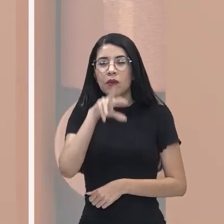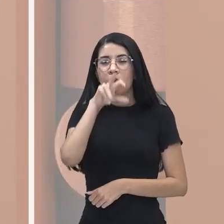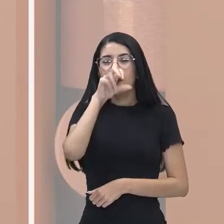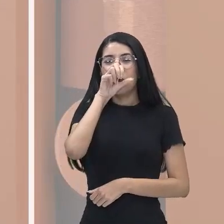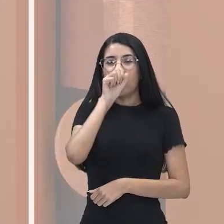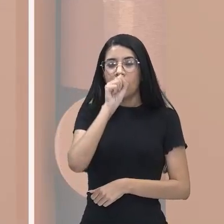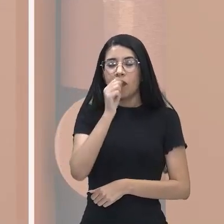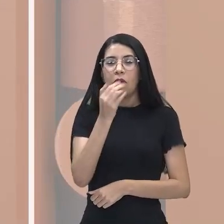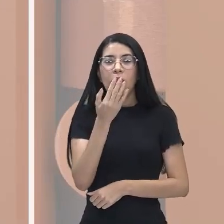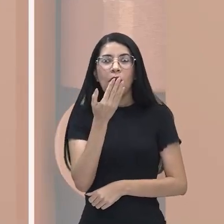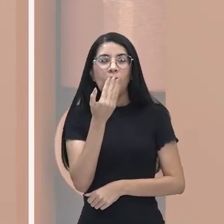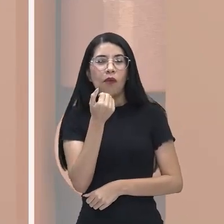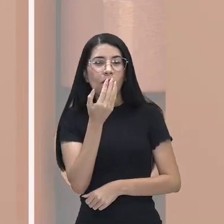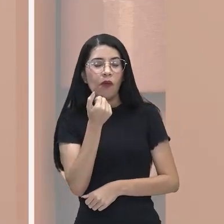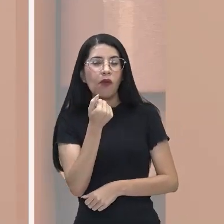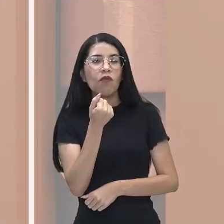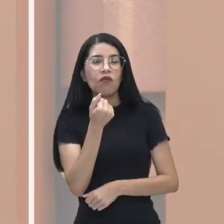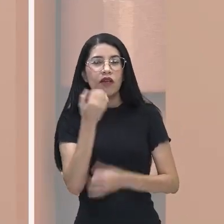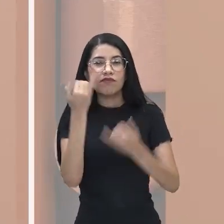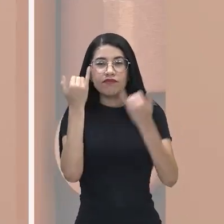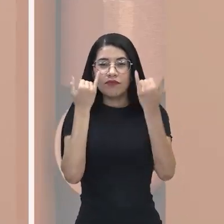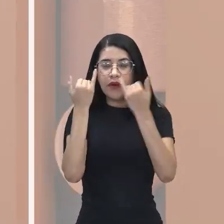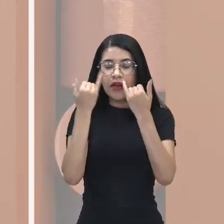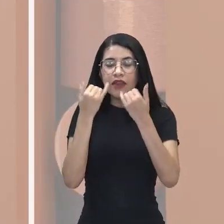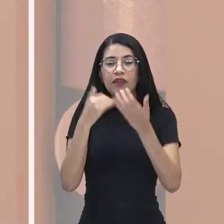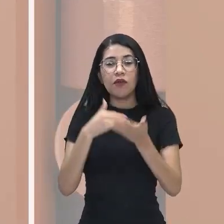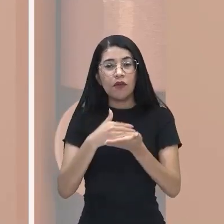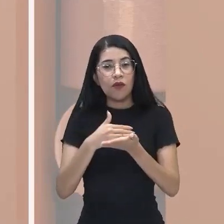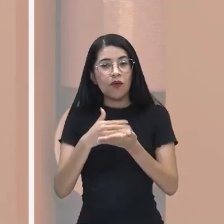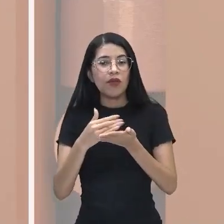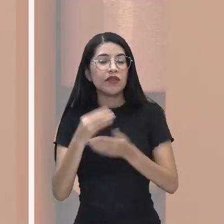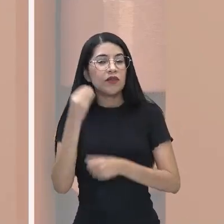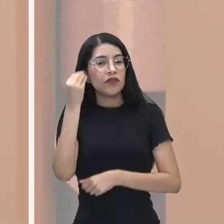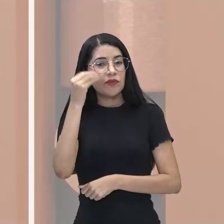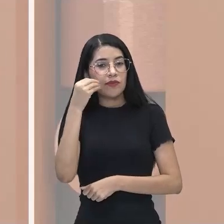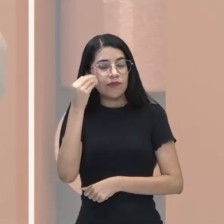que eu como, aí eu vou adquirindo